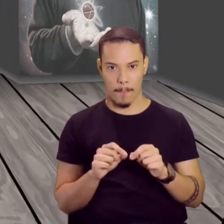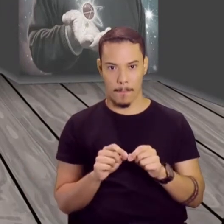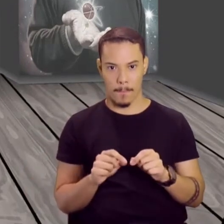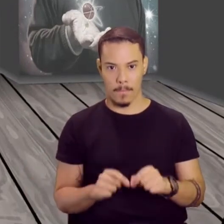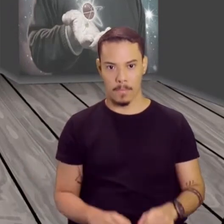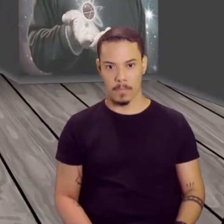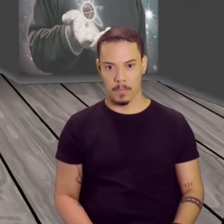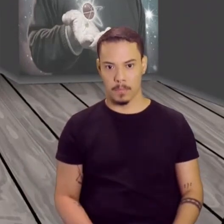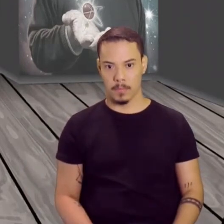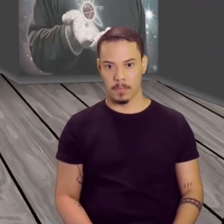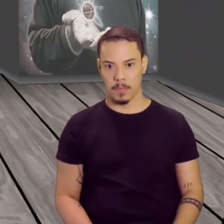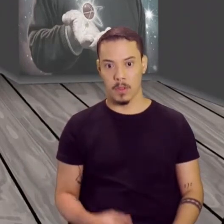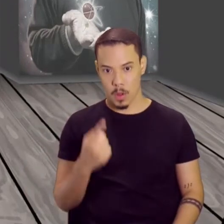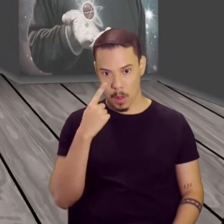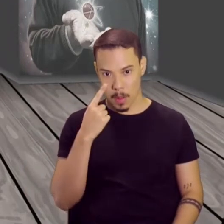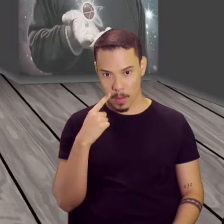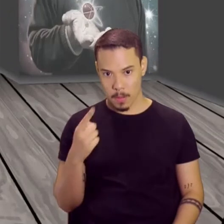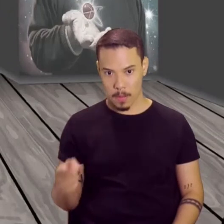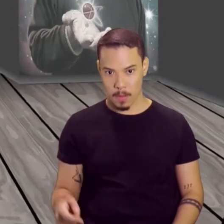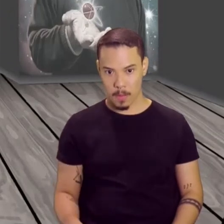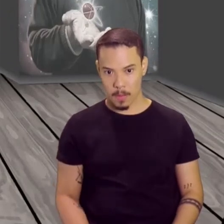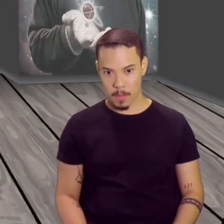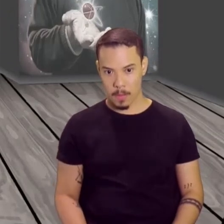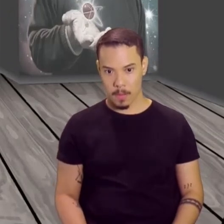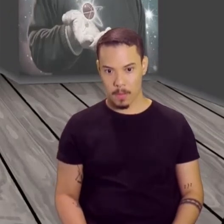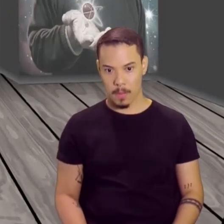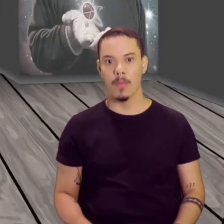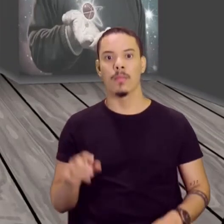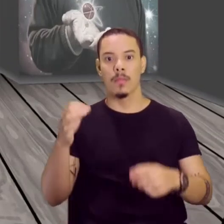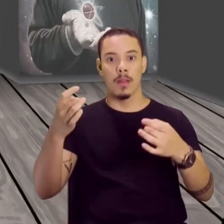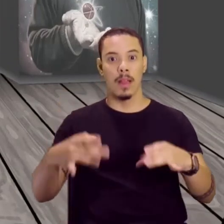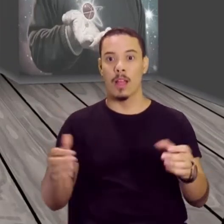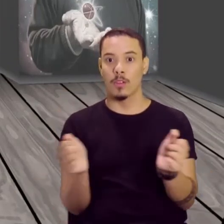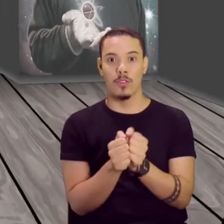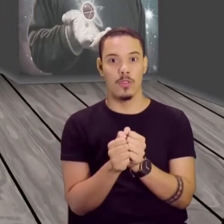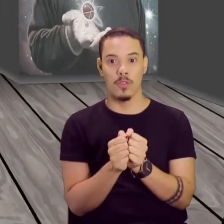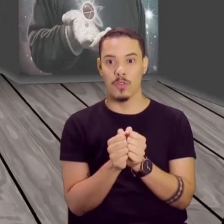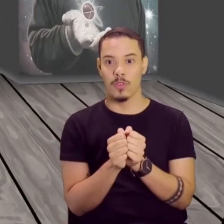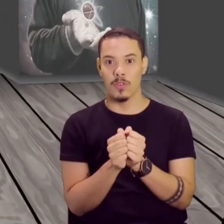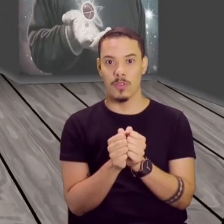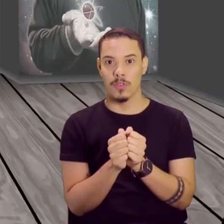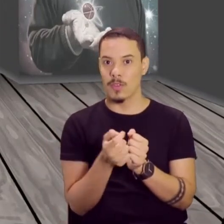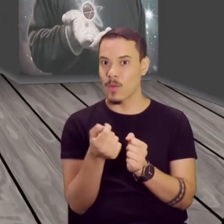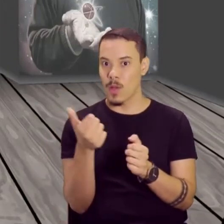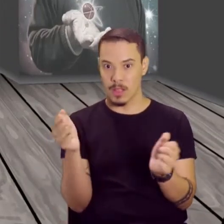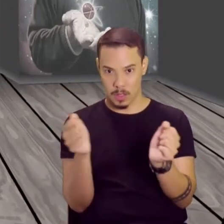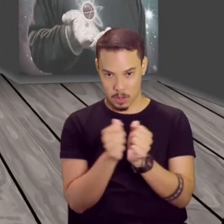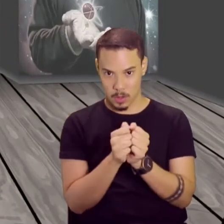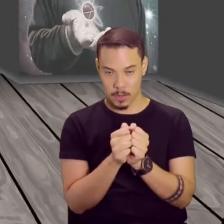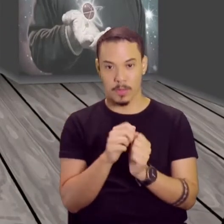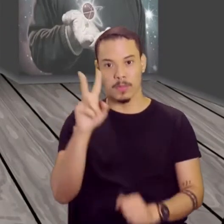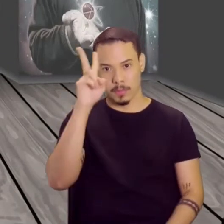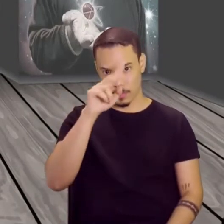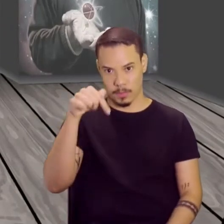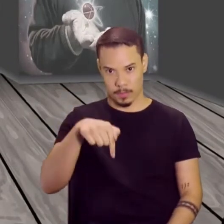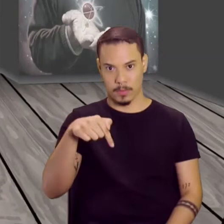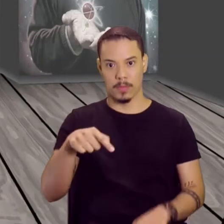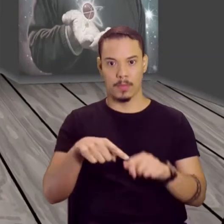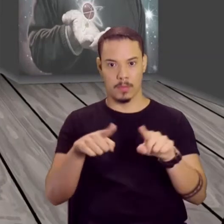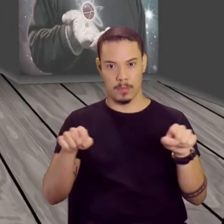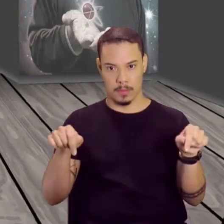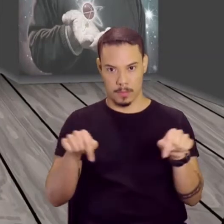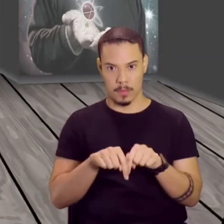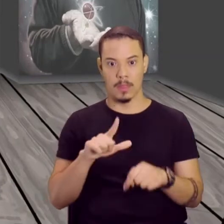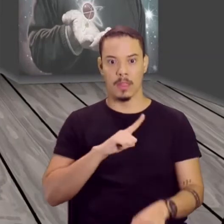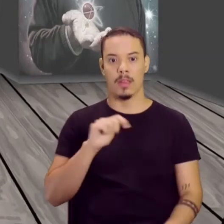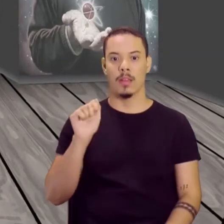Vamos lá? Aqui, ó, dá uma olhadinha. Olha lá, praticamente, né? Praticamente junto. Lembrando que aqui está na sala, né? Tem